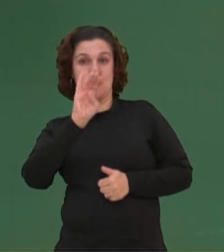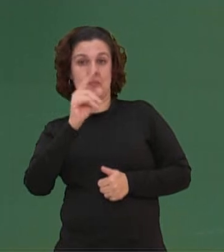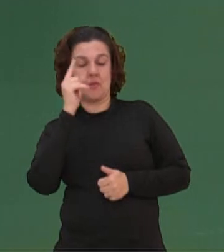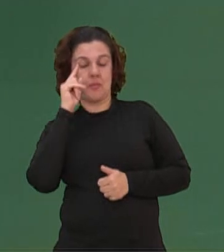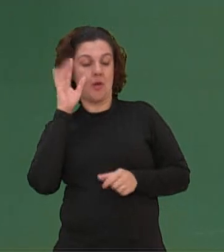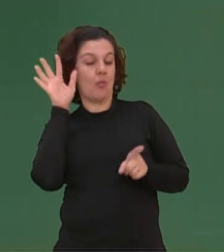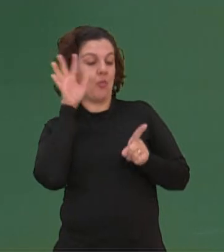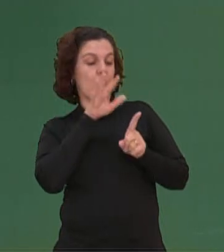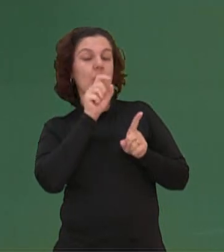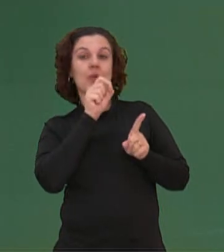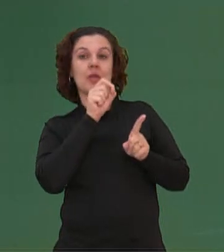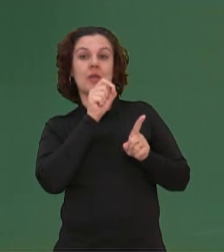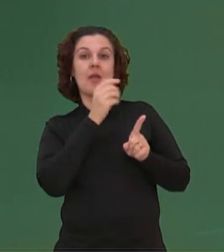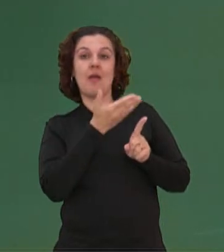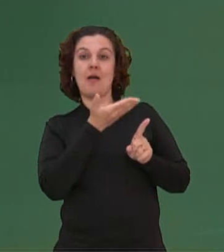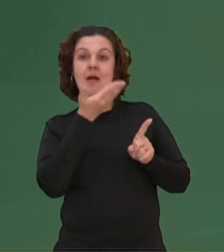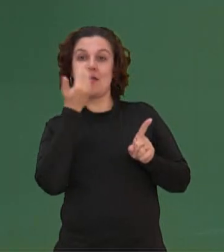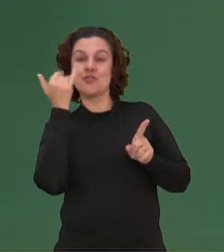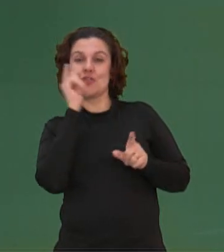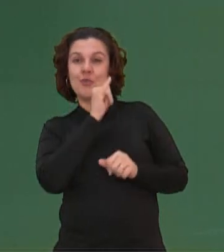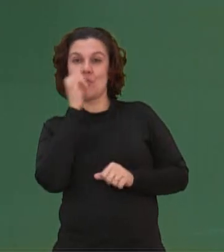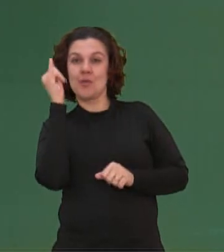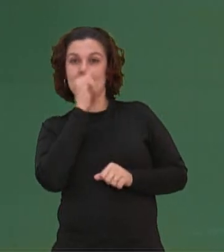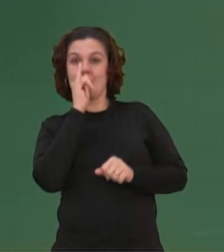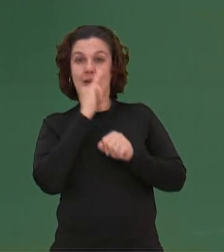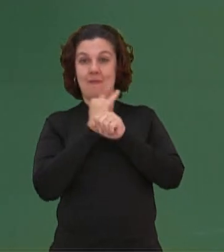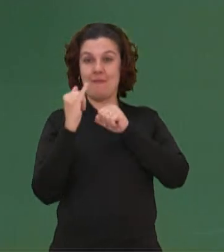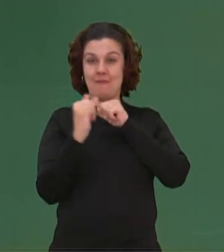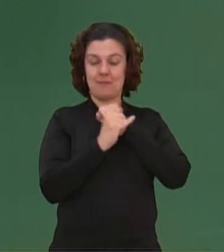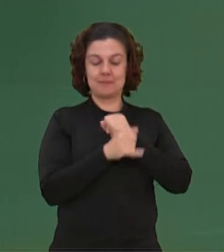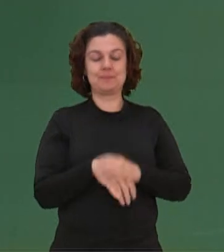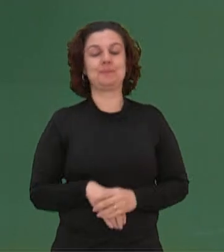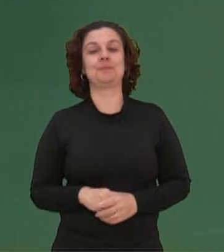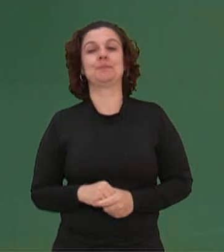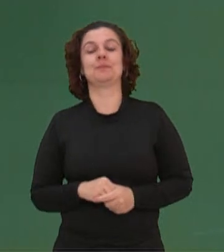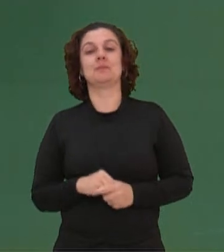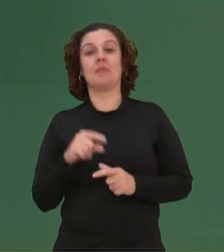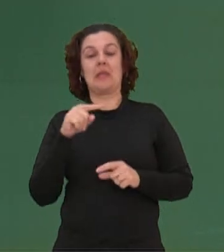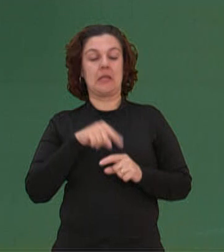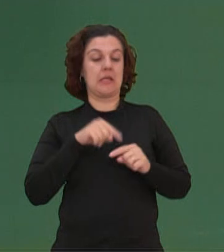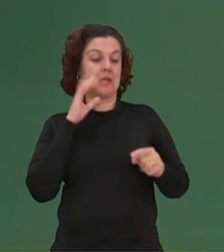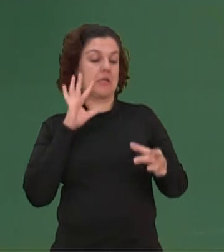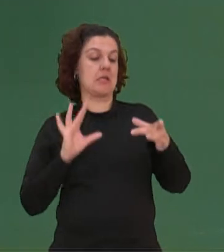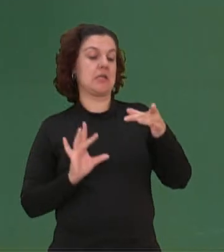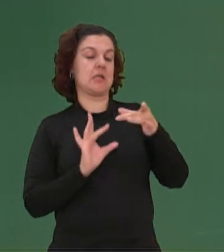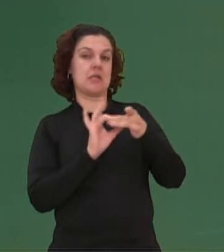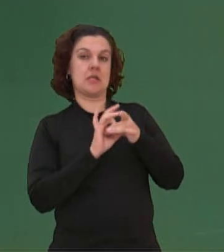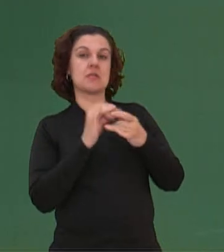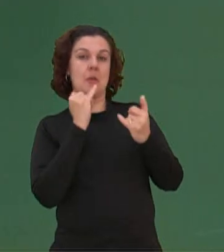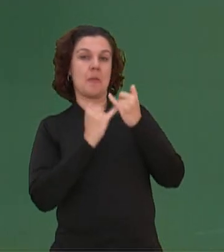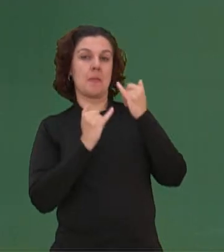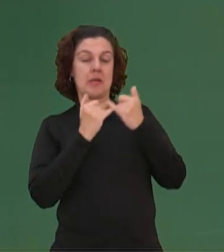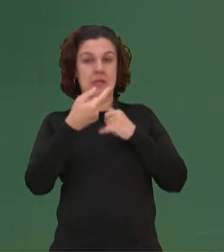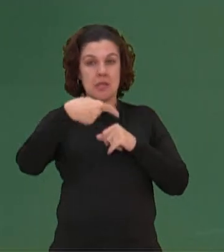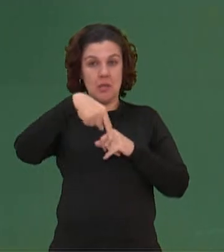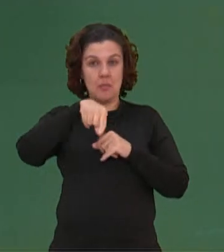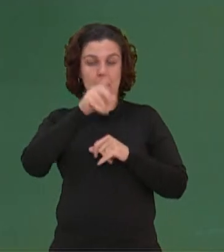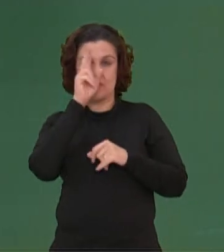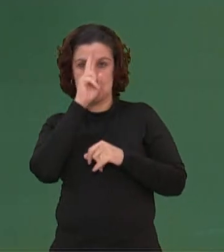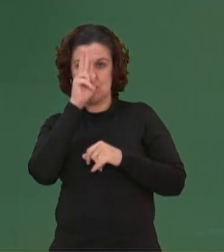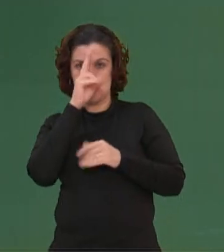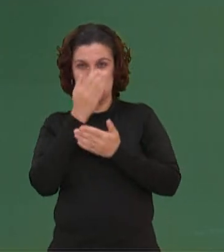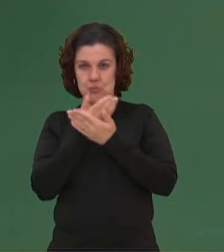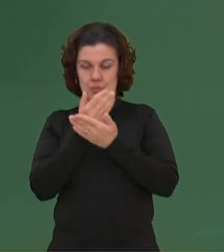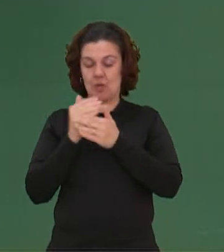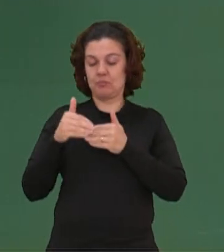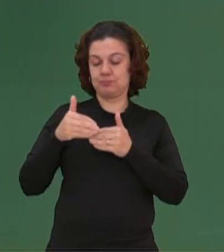inspiração no fascismo italiano. Essa associação é bem clara aí, e quando a gente for estudar fascismo italiano em